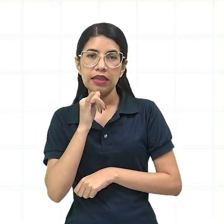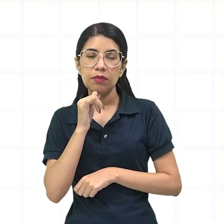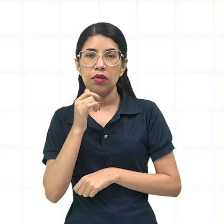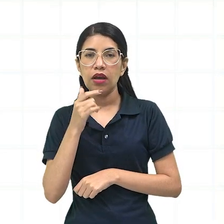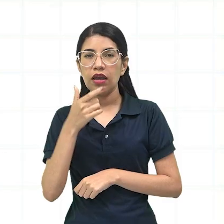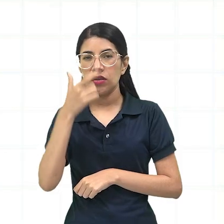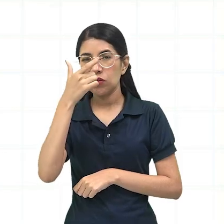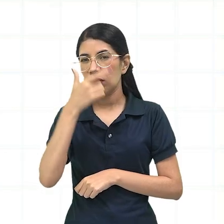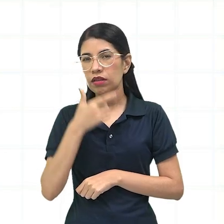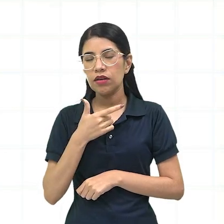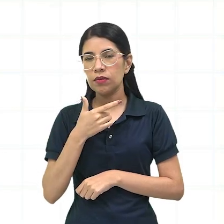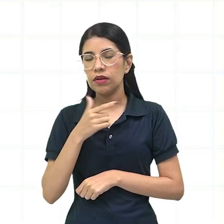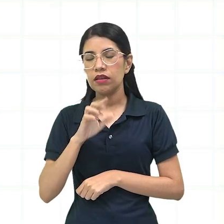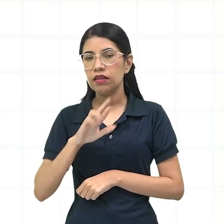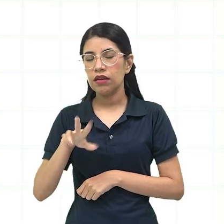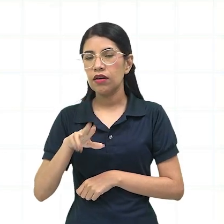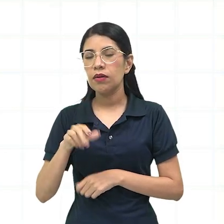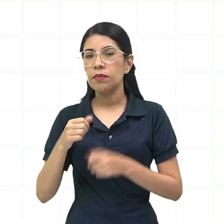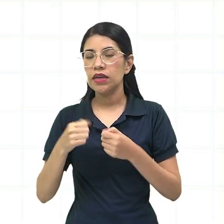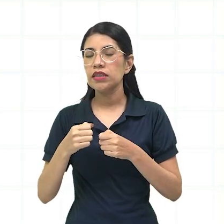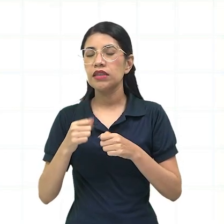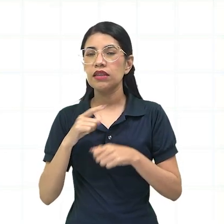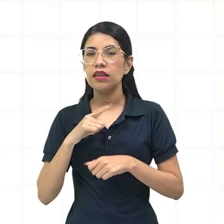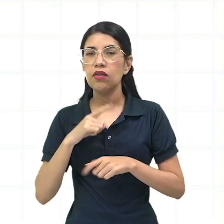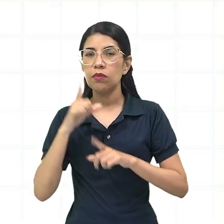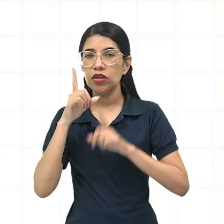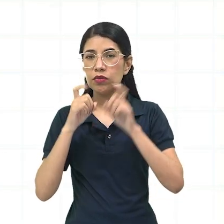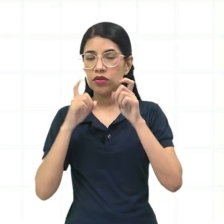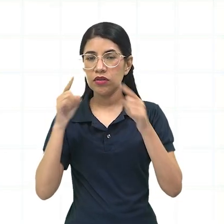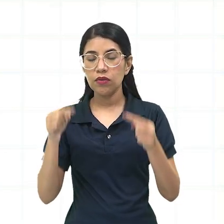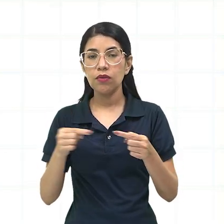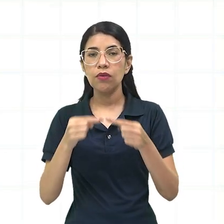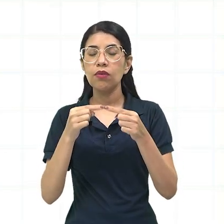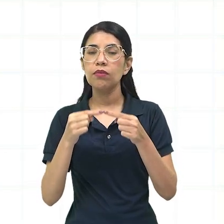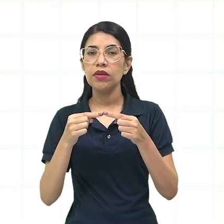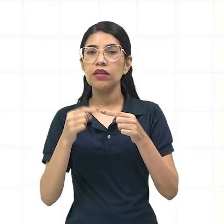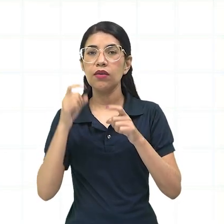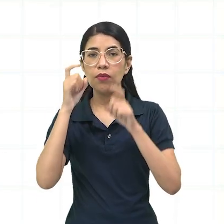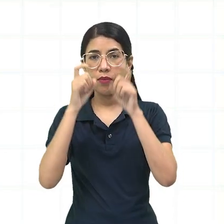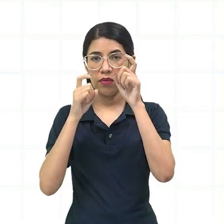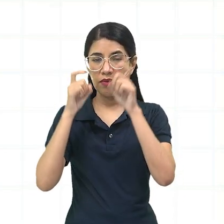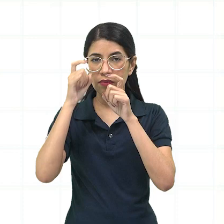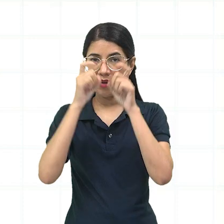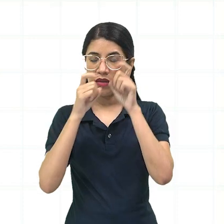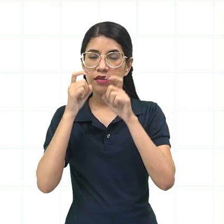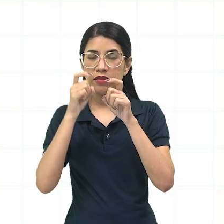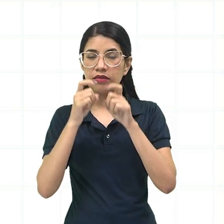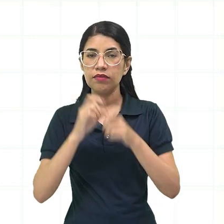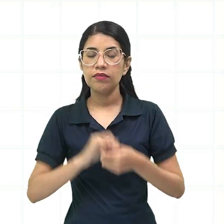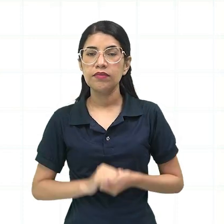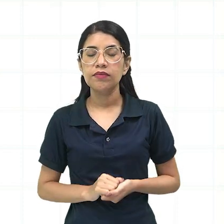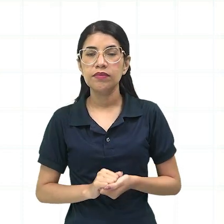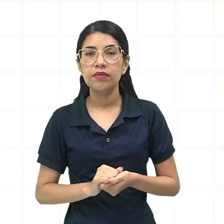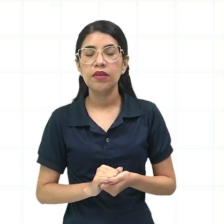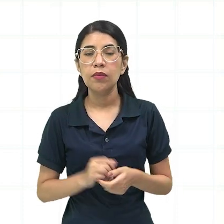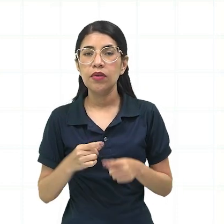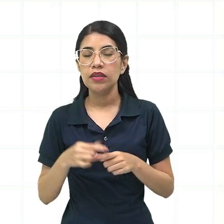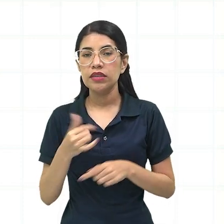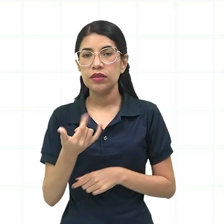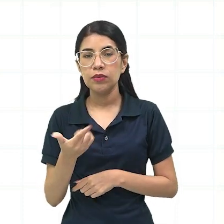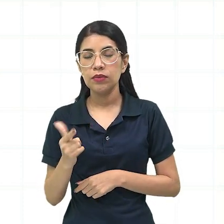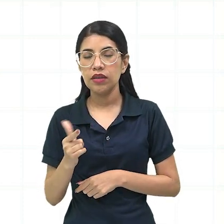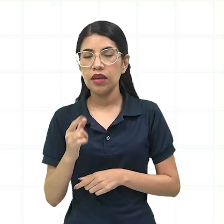teatro, cara de panela. Ela precisa estar demonstrando uma preocupação exagerada, porque se não